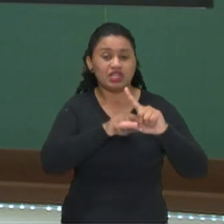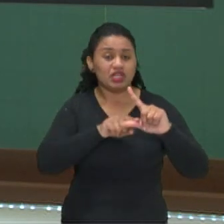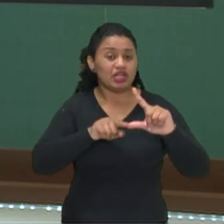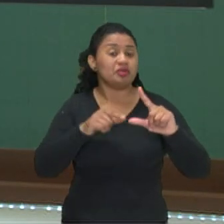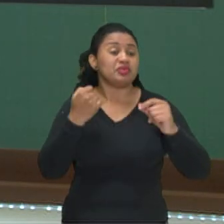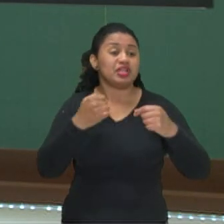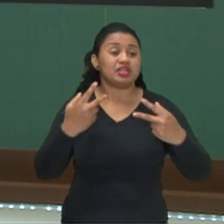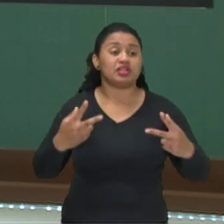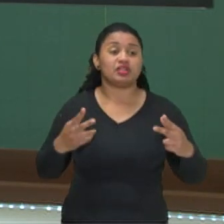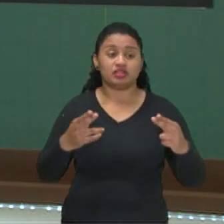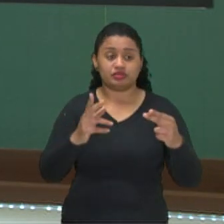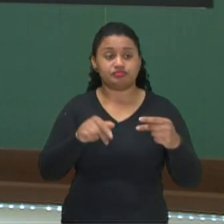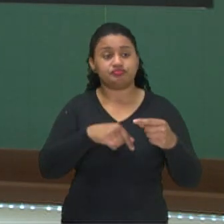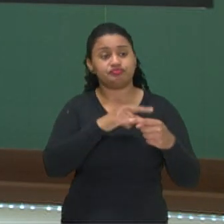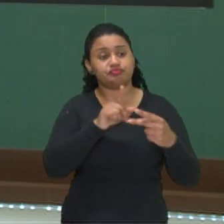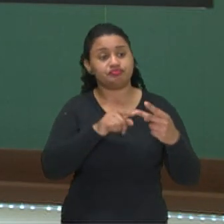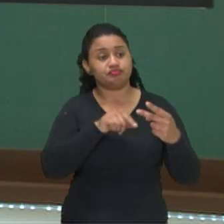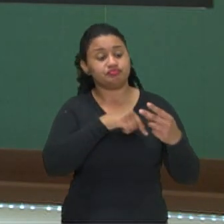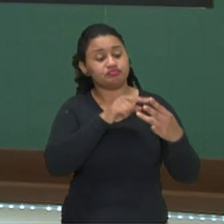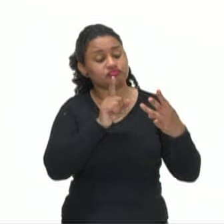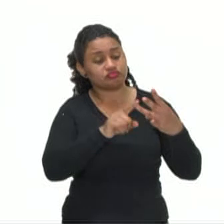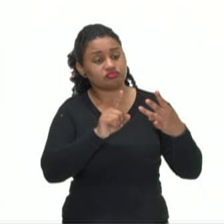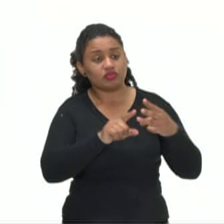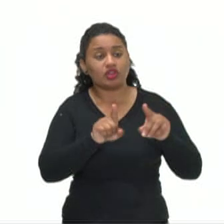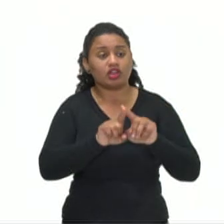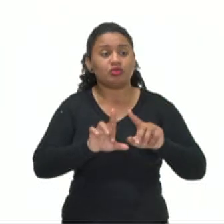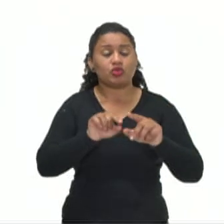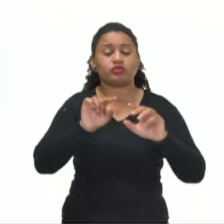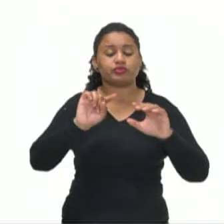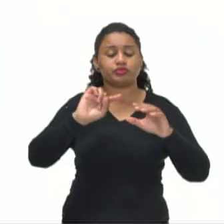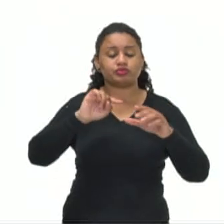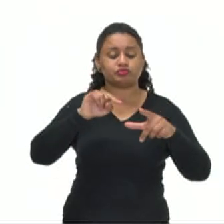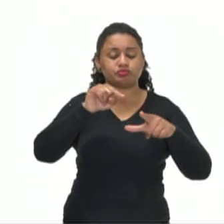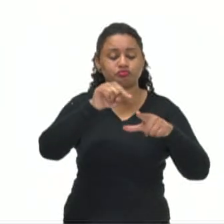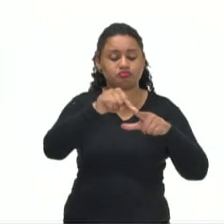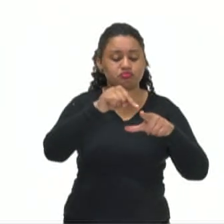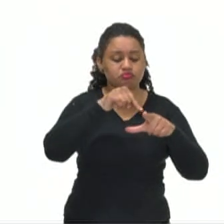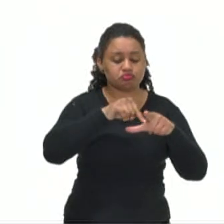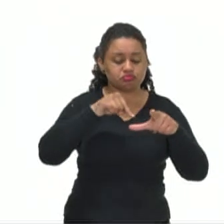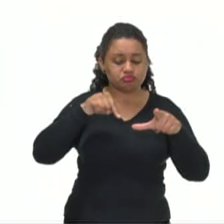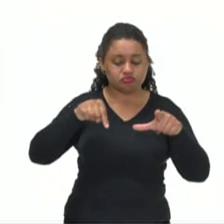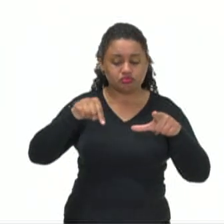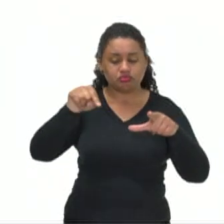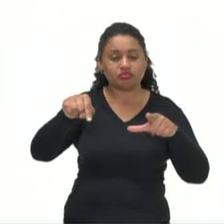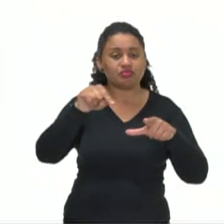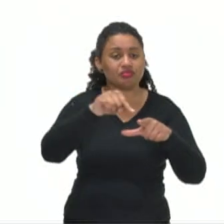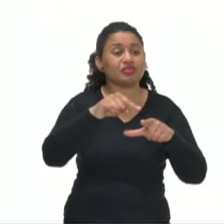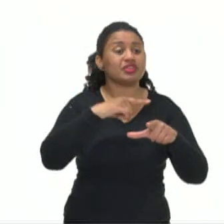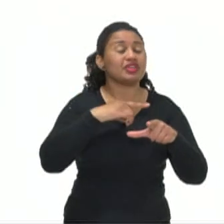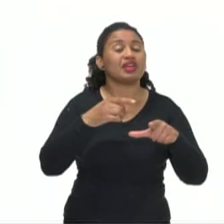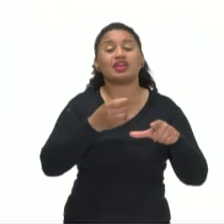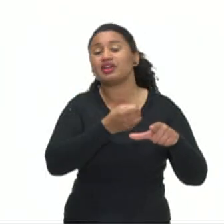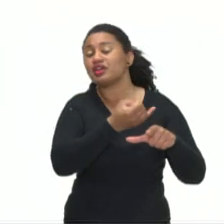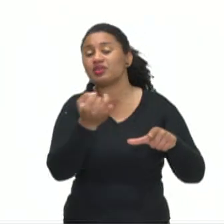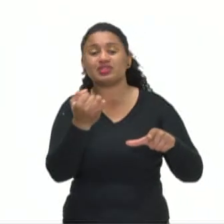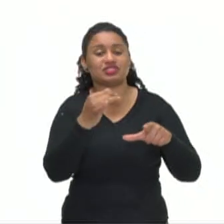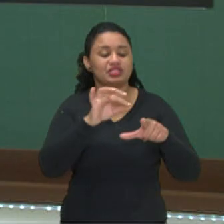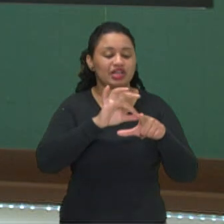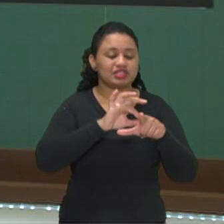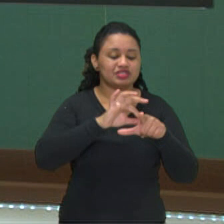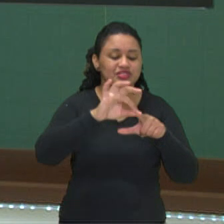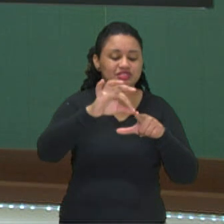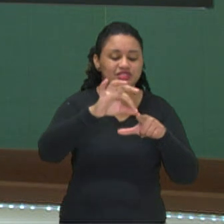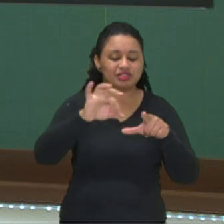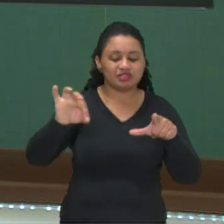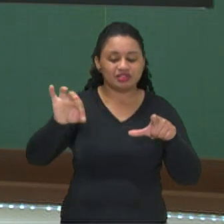todos eles têm que ser iguais. Em todos os vértices que concorrem o mesmo número de arestas. Lembra